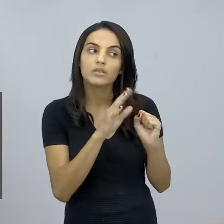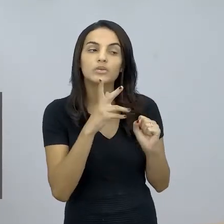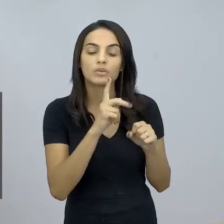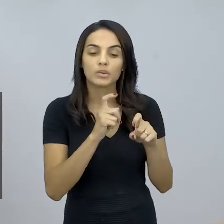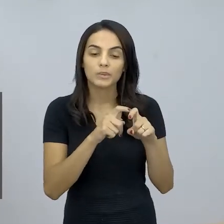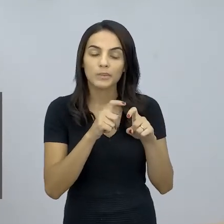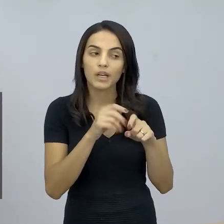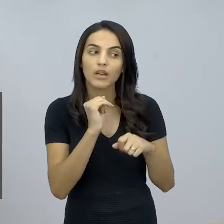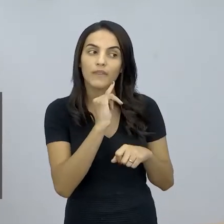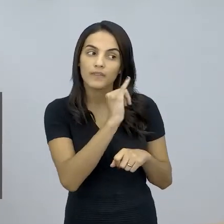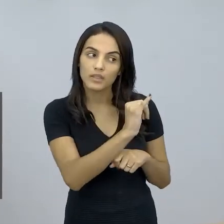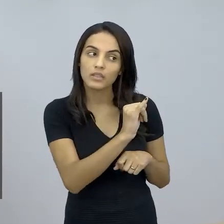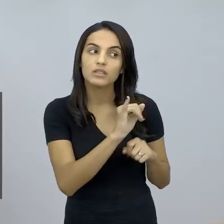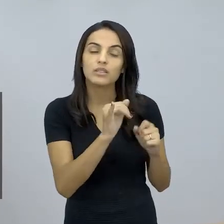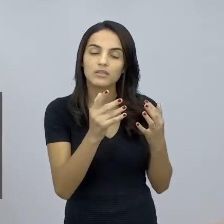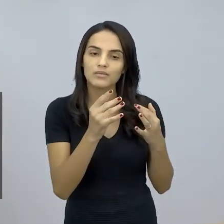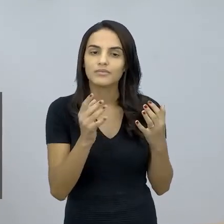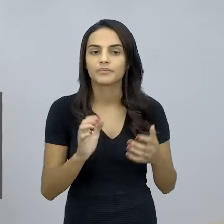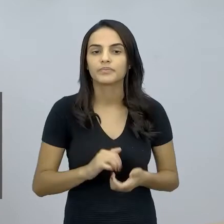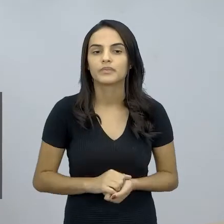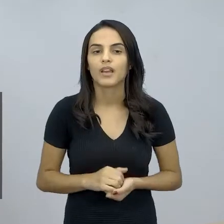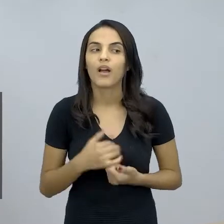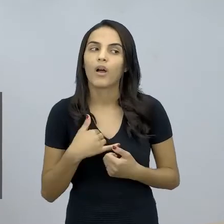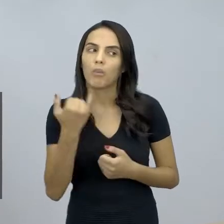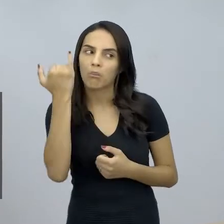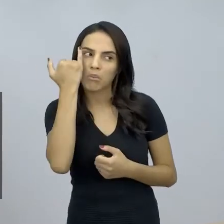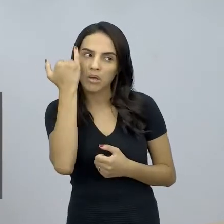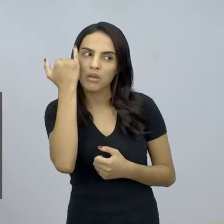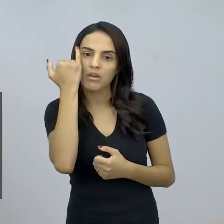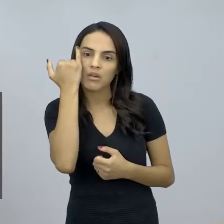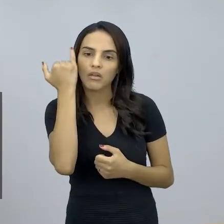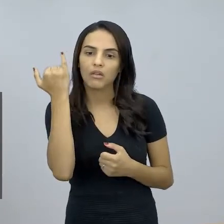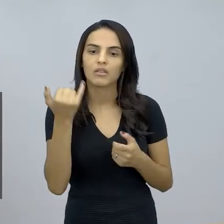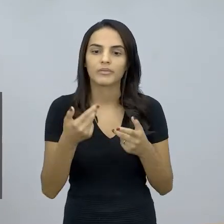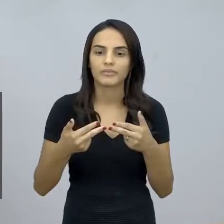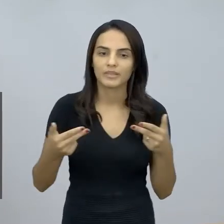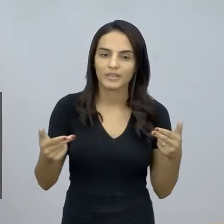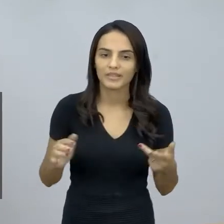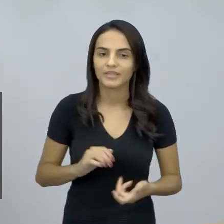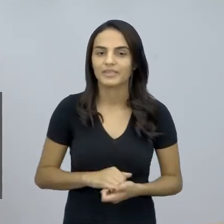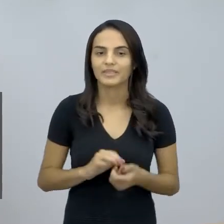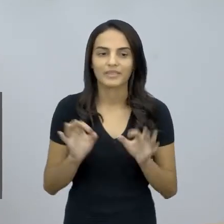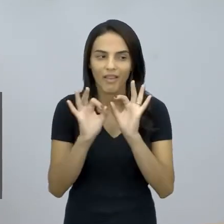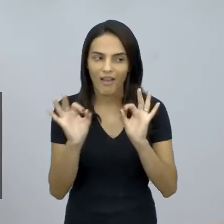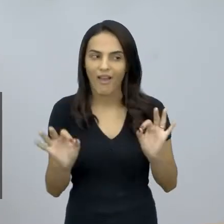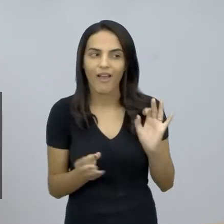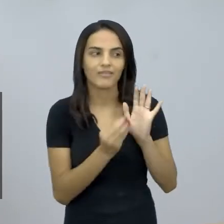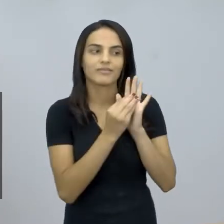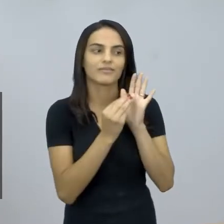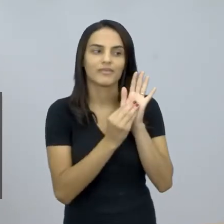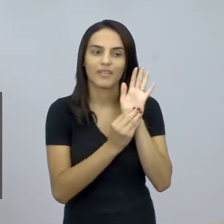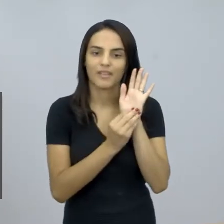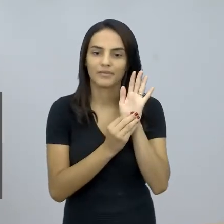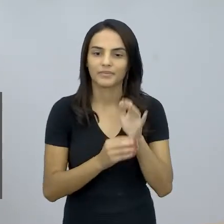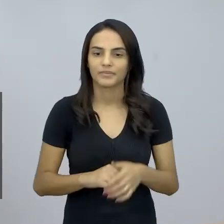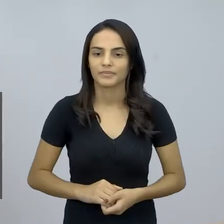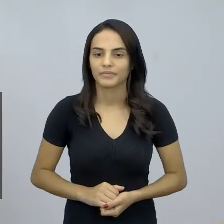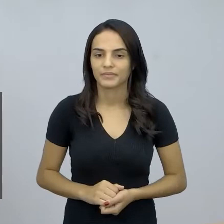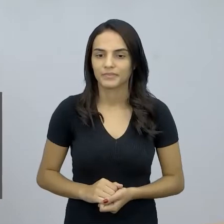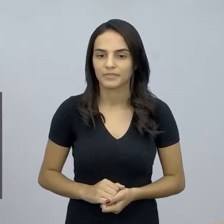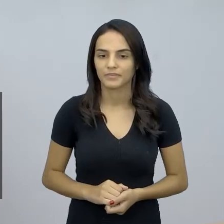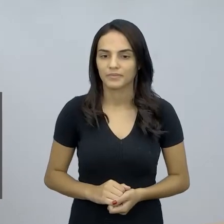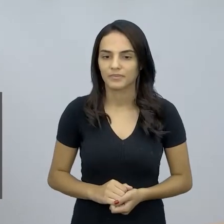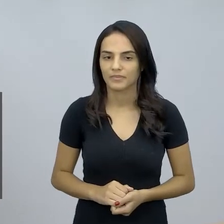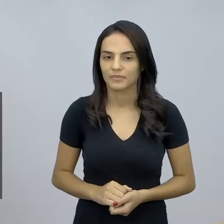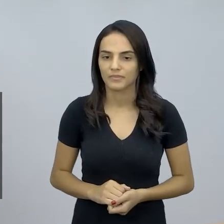nada, aqui não consta isso. A preguiça não consta, né? Nada disso não consta em laudo médico.